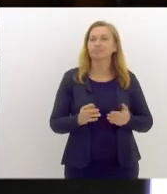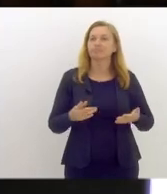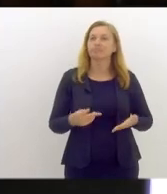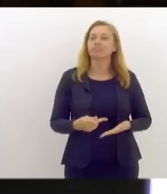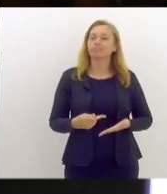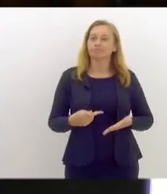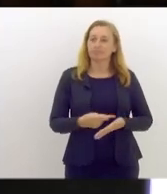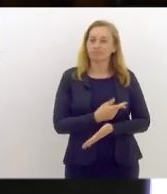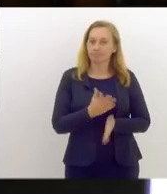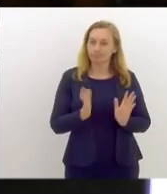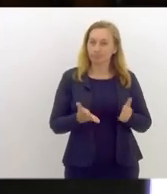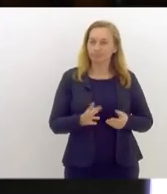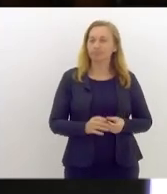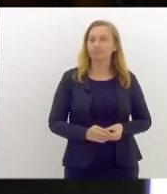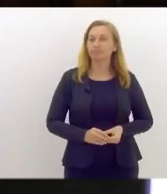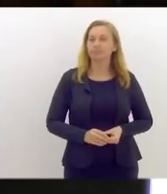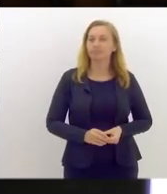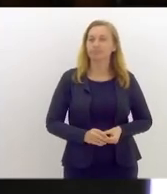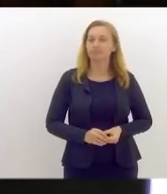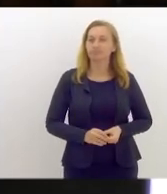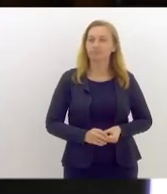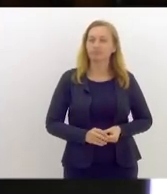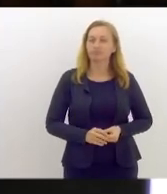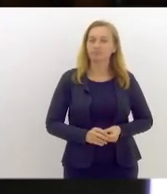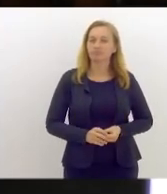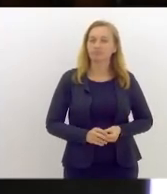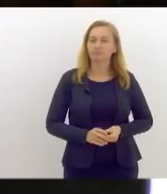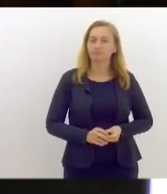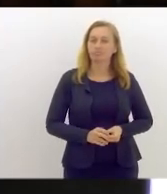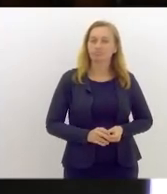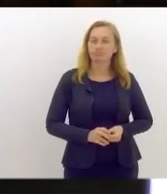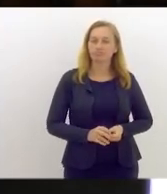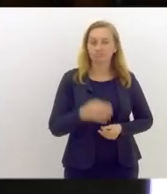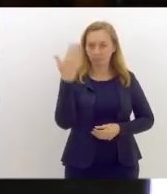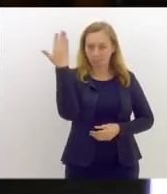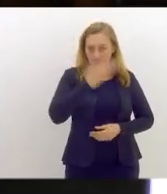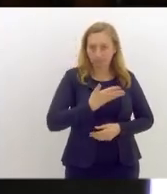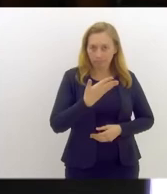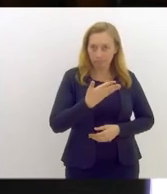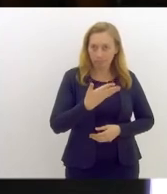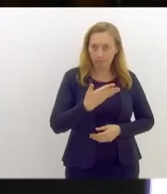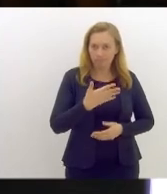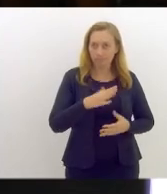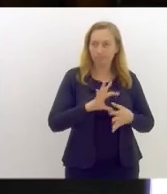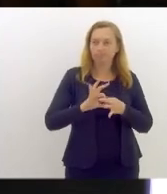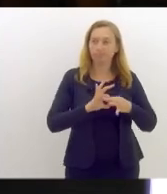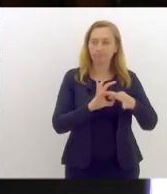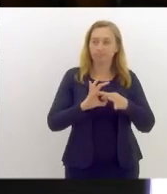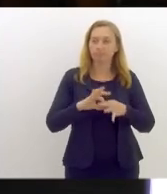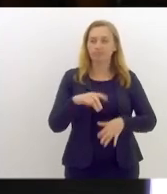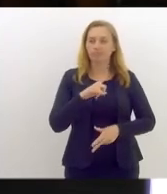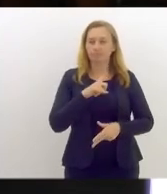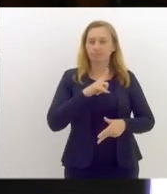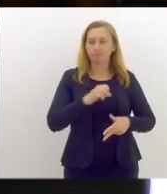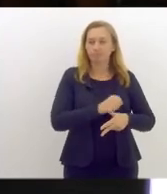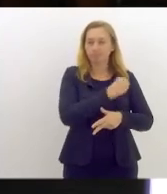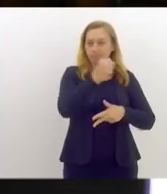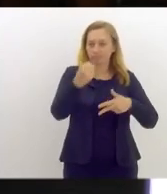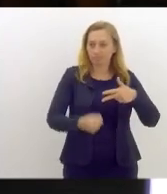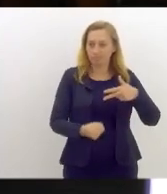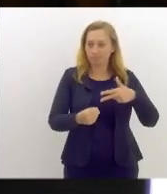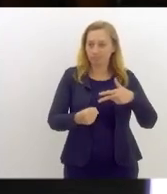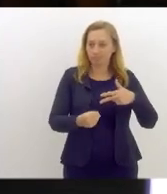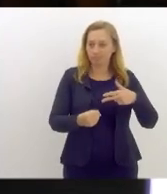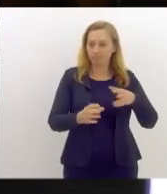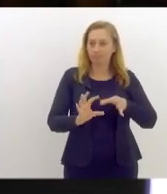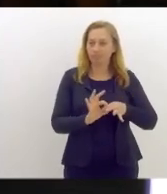está sendo realizado aqui eu acho que é uma prova fidedigna da harmonia entre poderes e mais uma